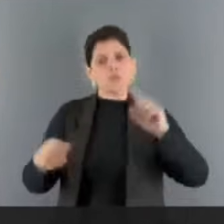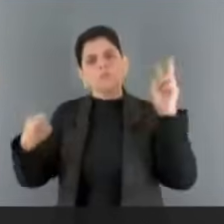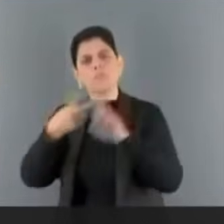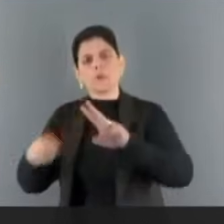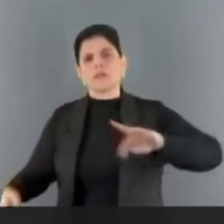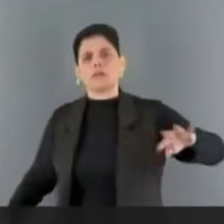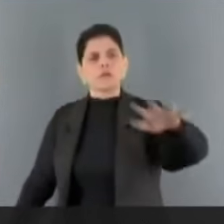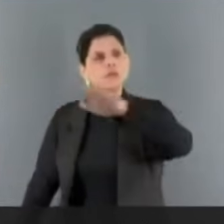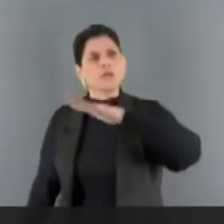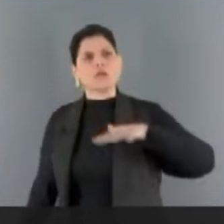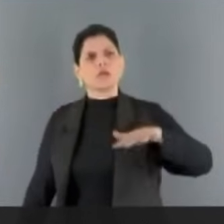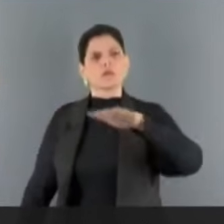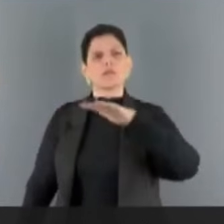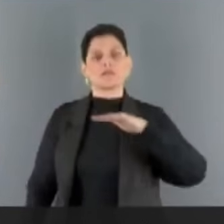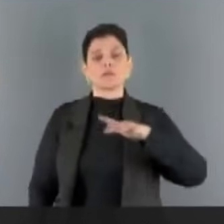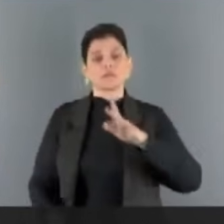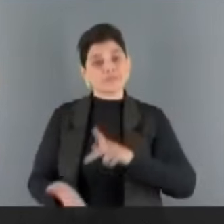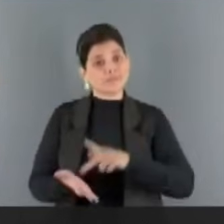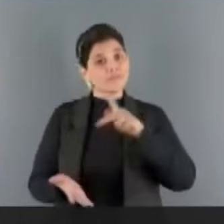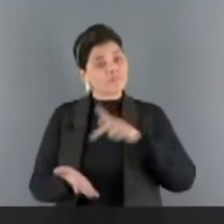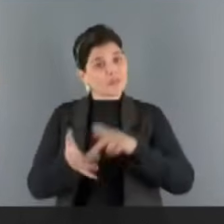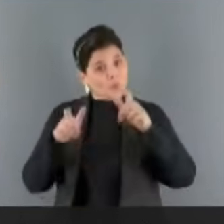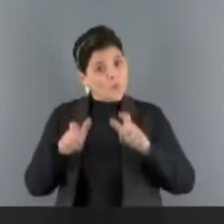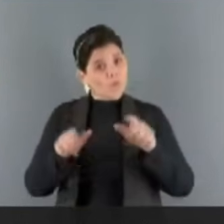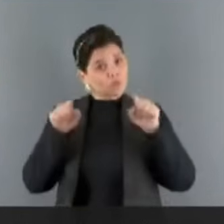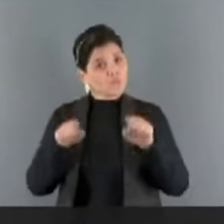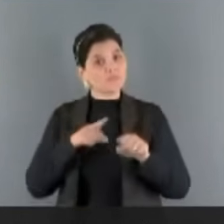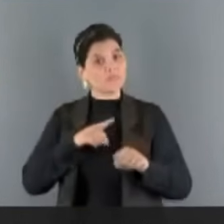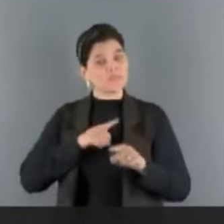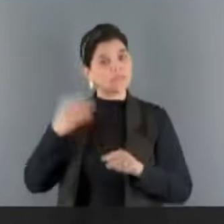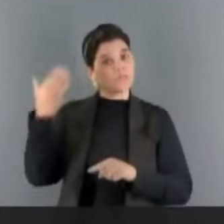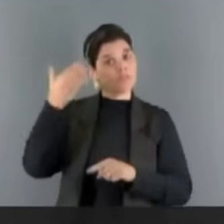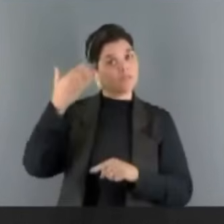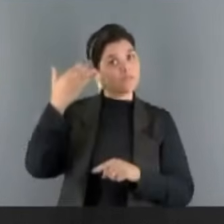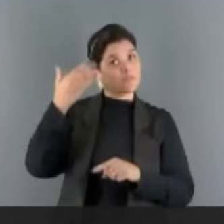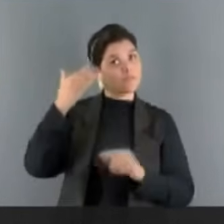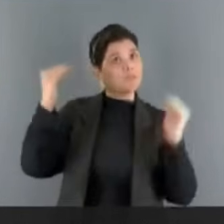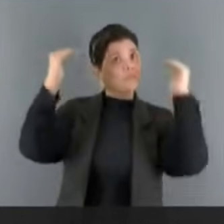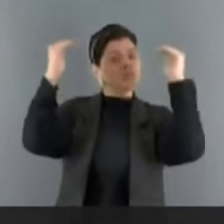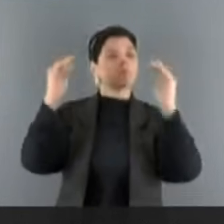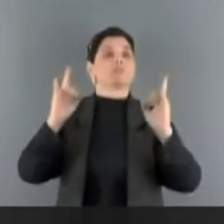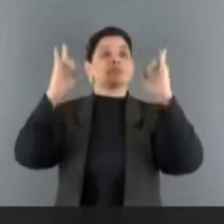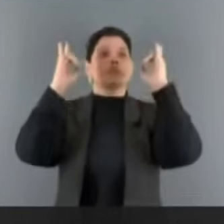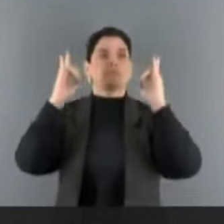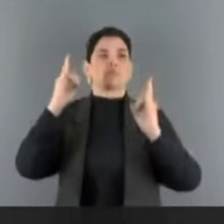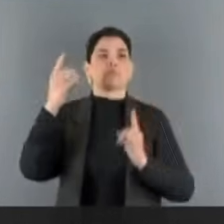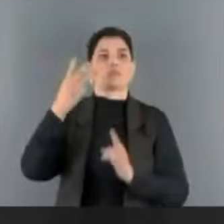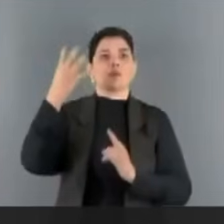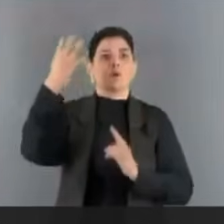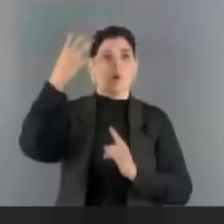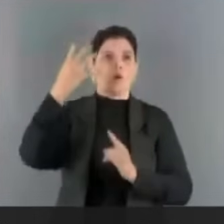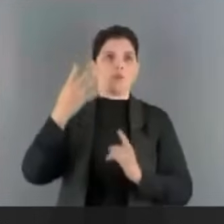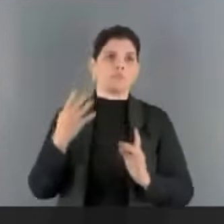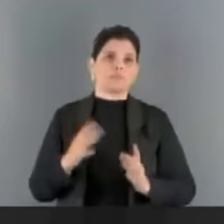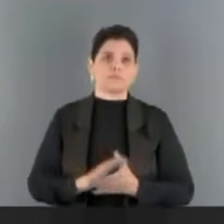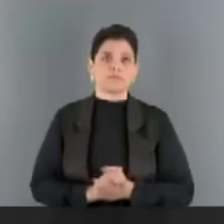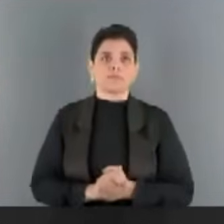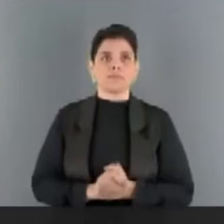prisão exatamente ali onde o senhor estava naquele piso, não é? Naquele andar, que é o que me parece terceiro ou quarto andar?